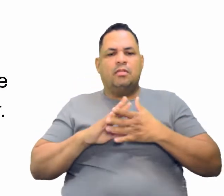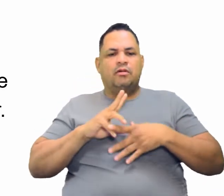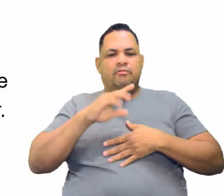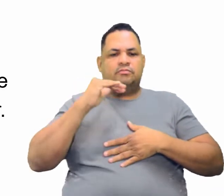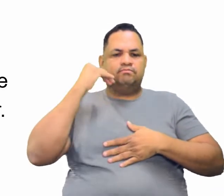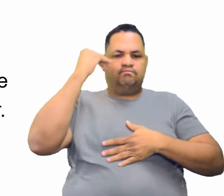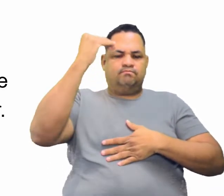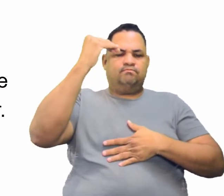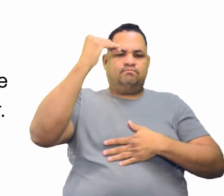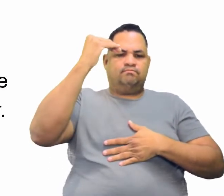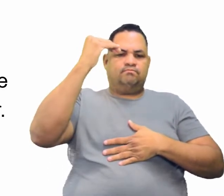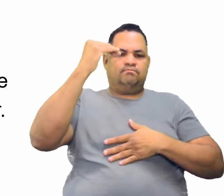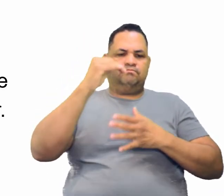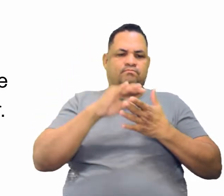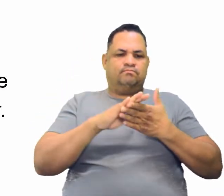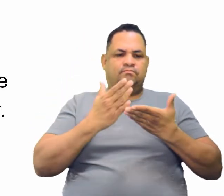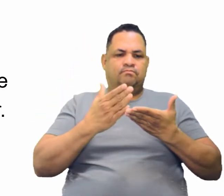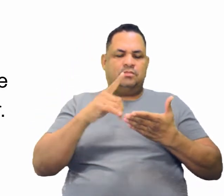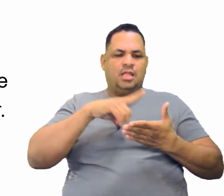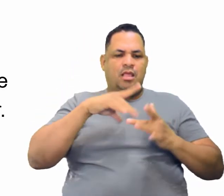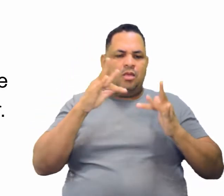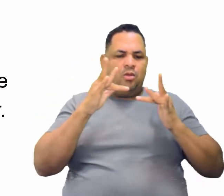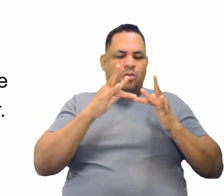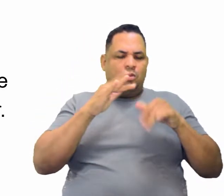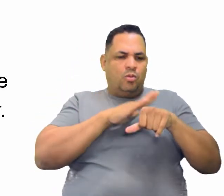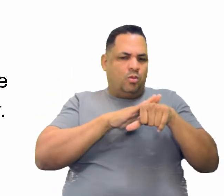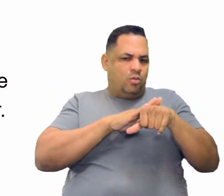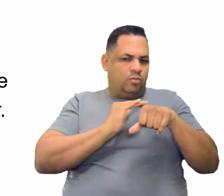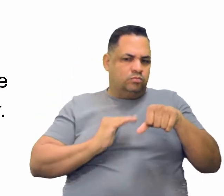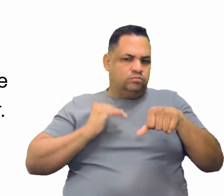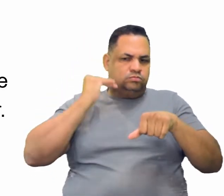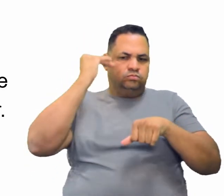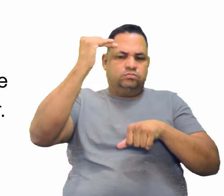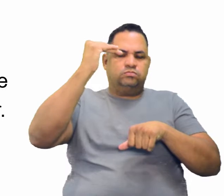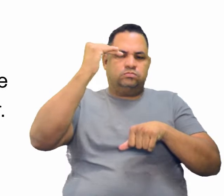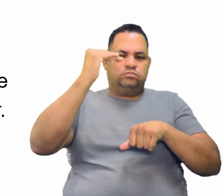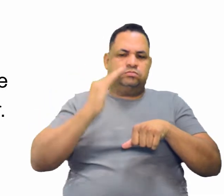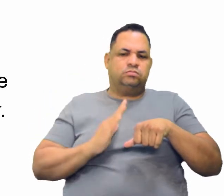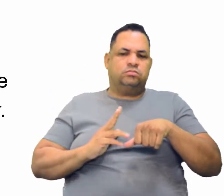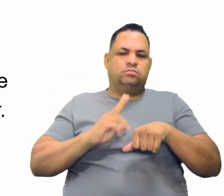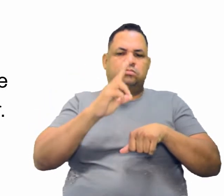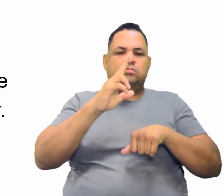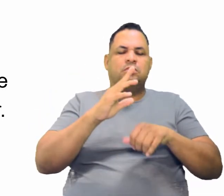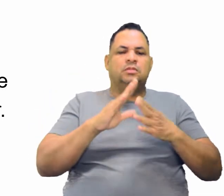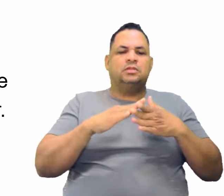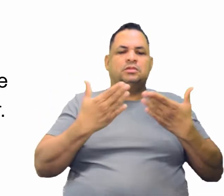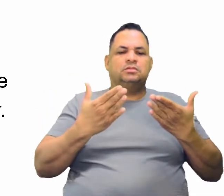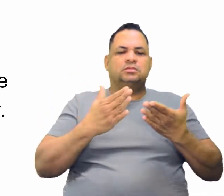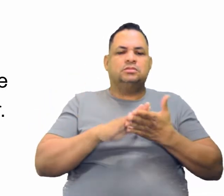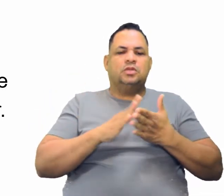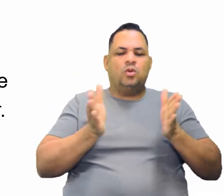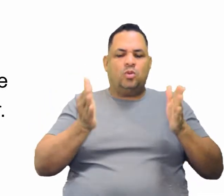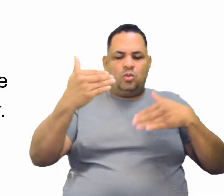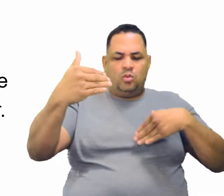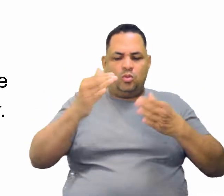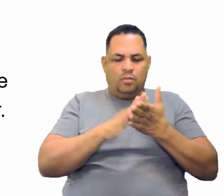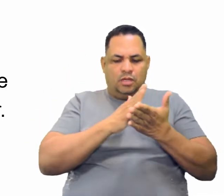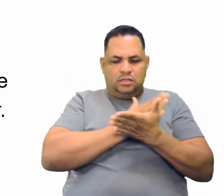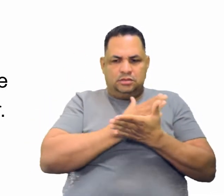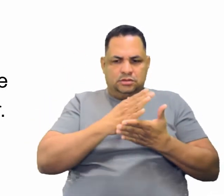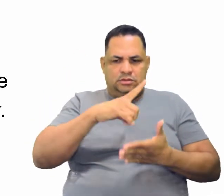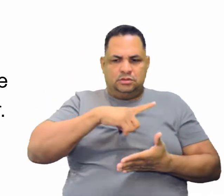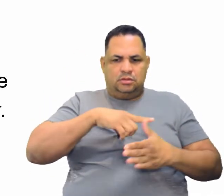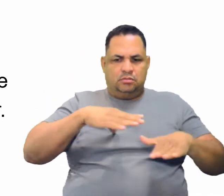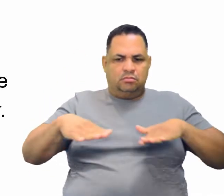que a força que é oferecida pelo atrito, tu vai ultrapassar o valor dessa força de atrito máximo e o bloco começa a se